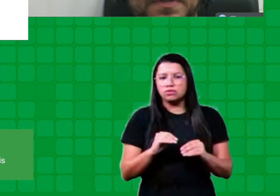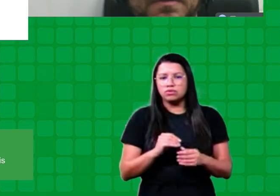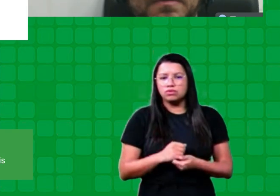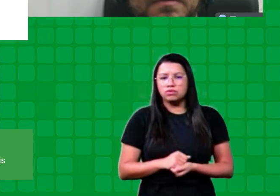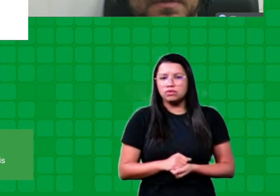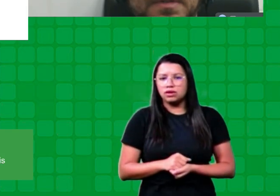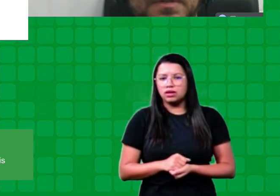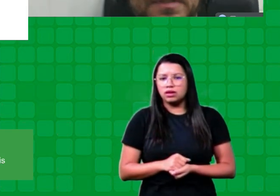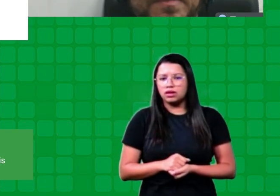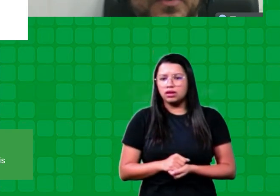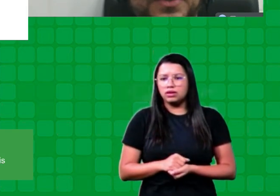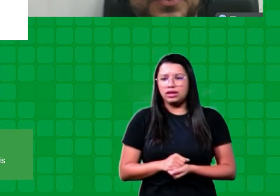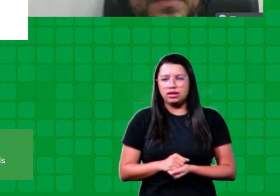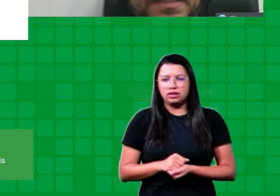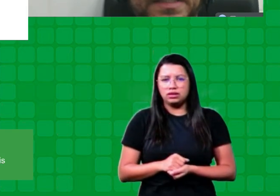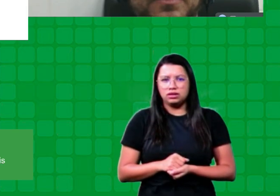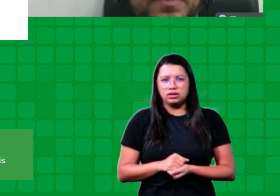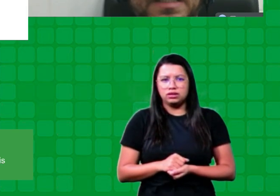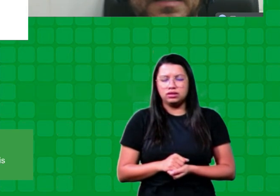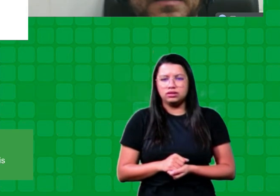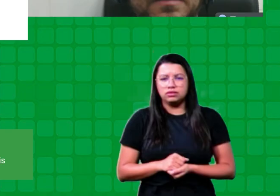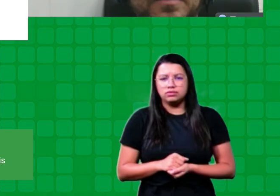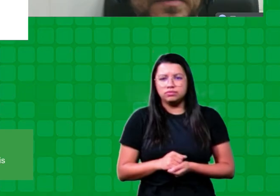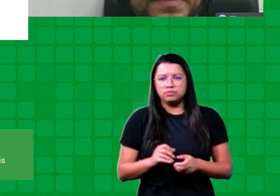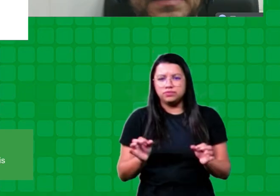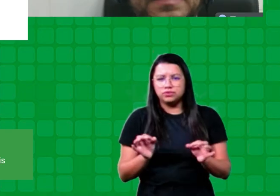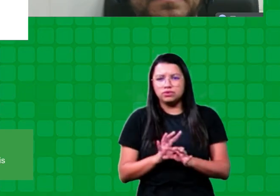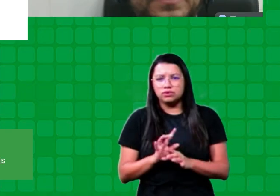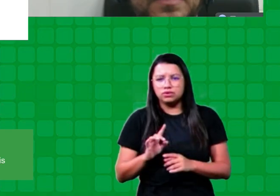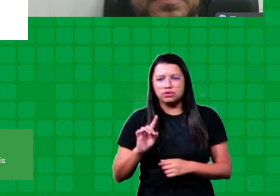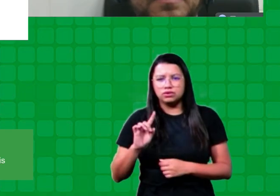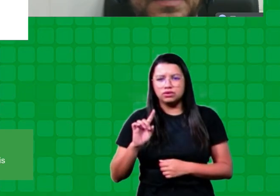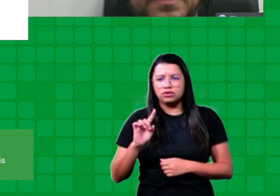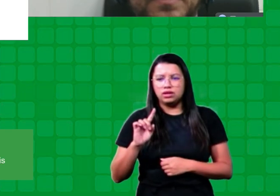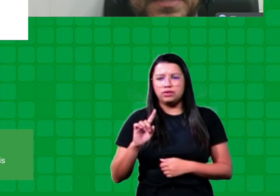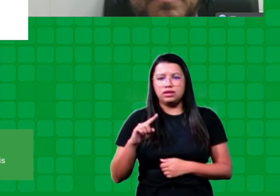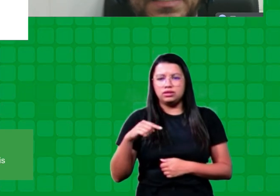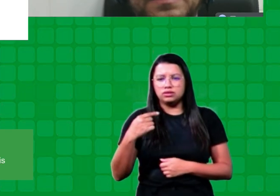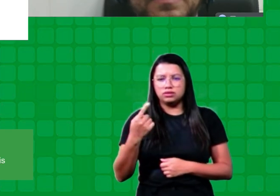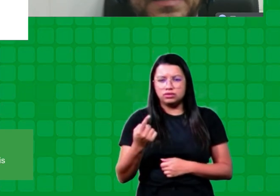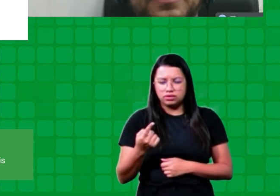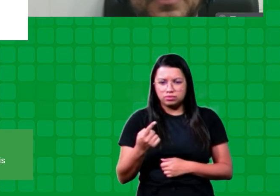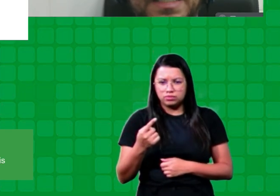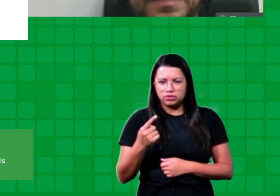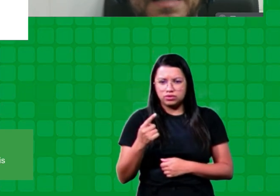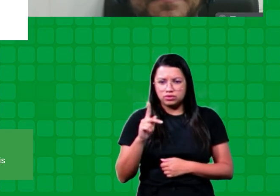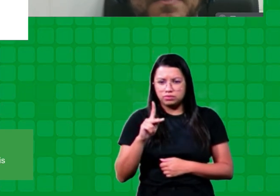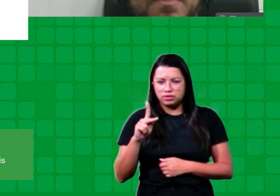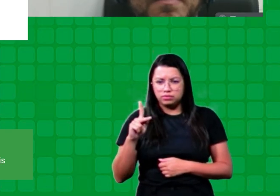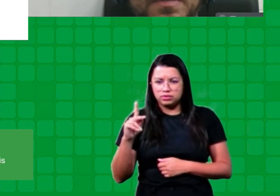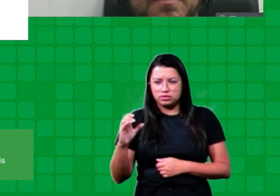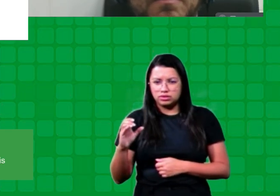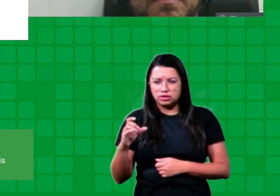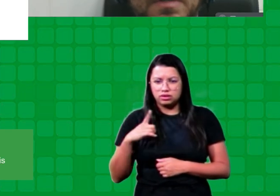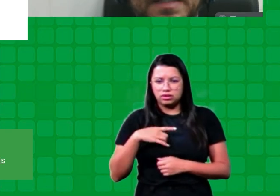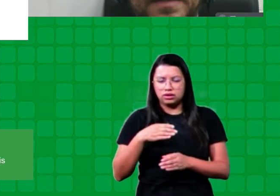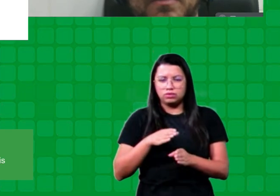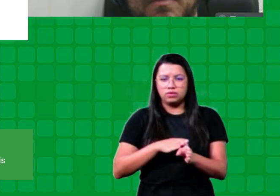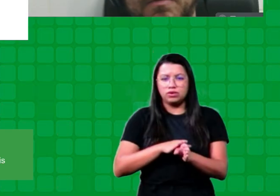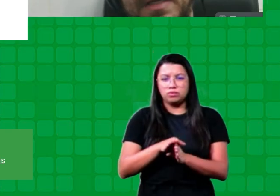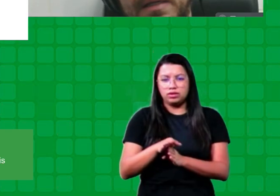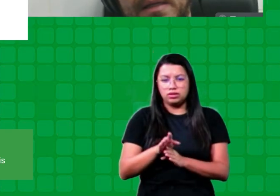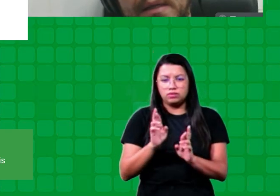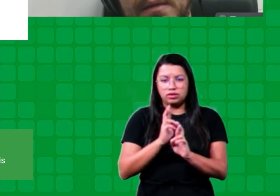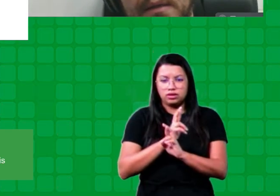Por fim, depois de uma leitura atenta do PPC, pessoal, não há nenhuma recomendação relacionada à forma ou